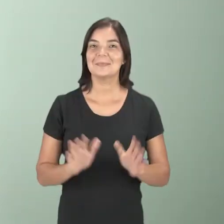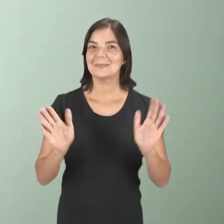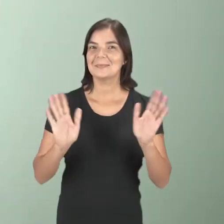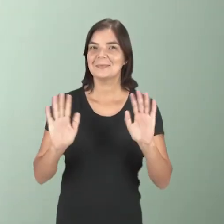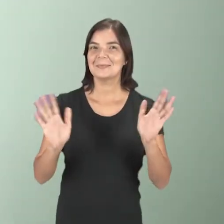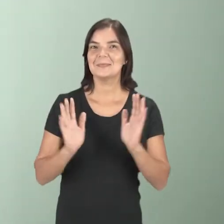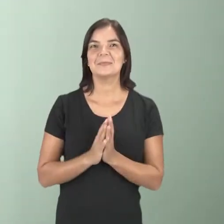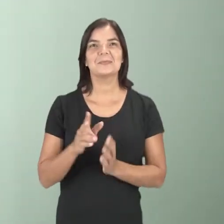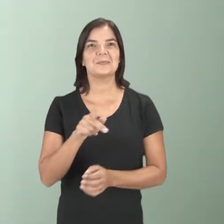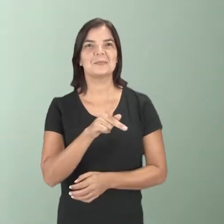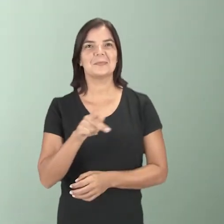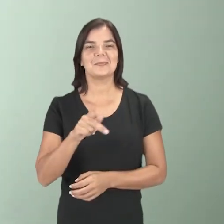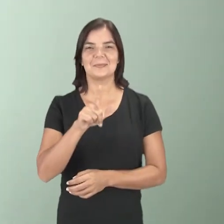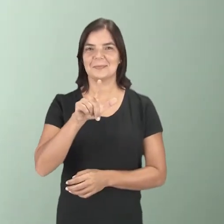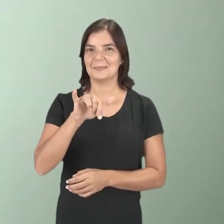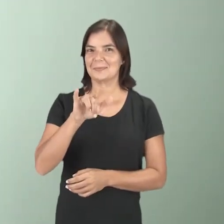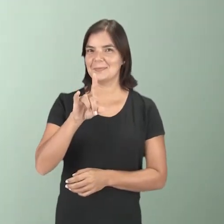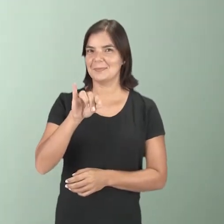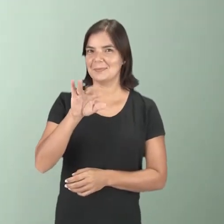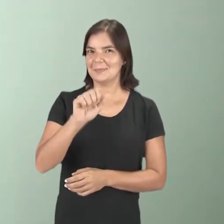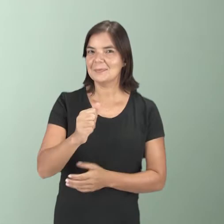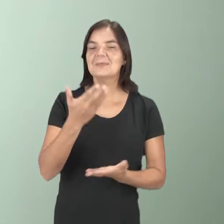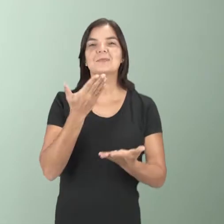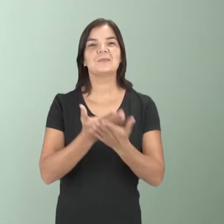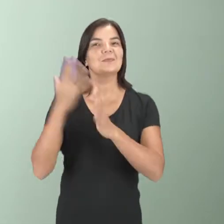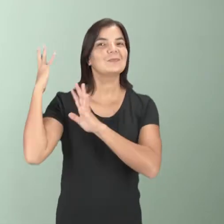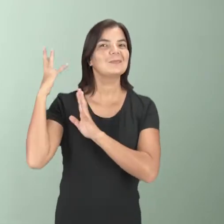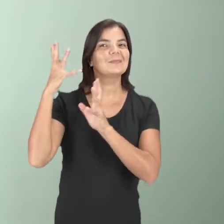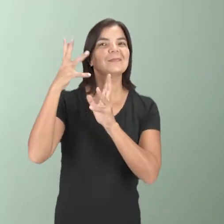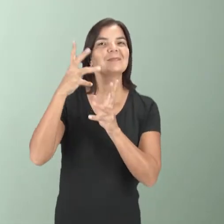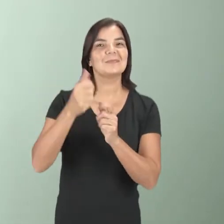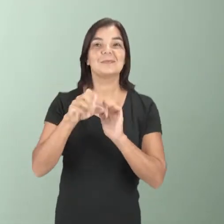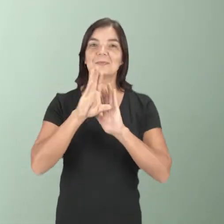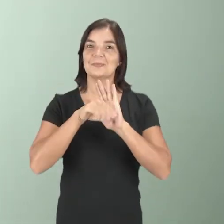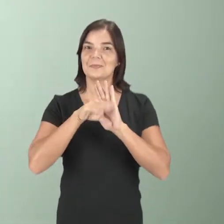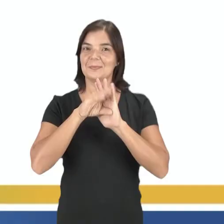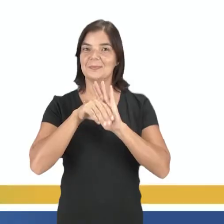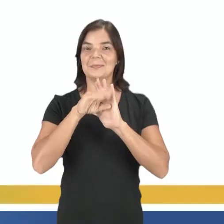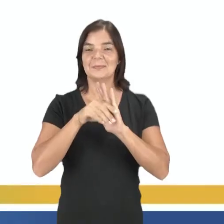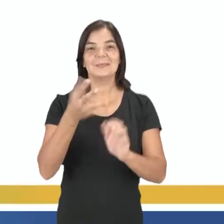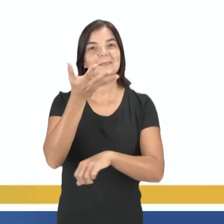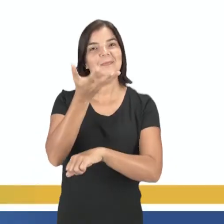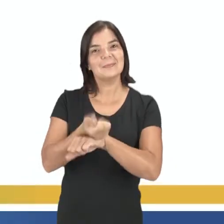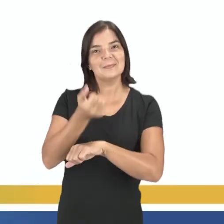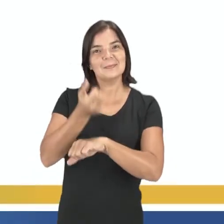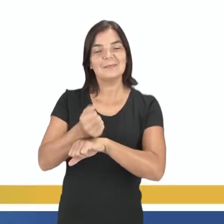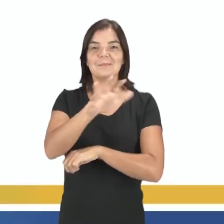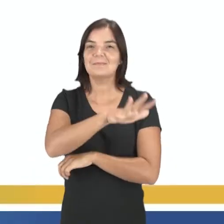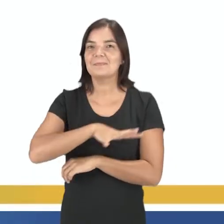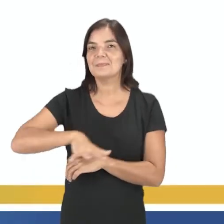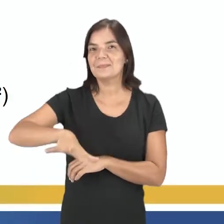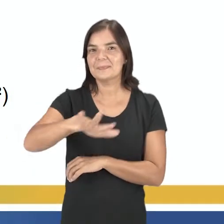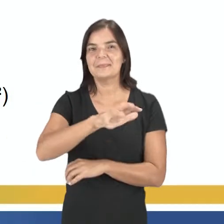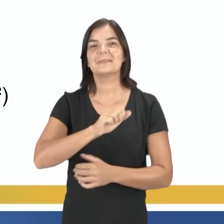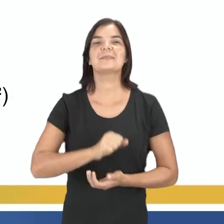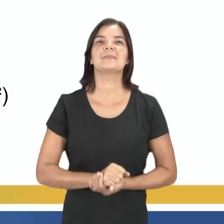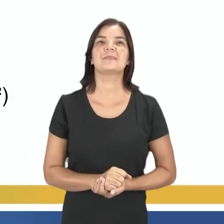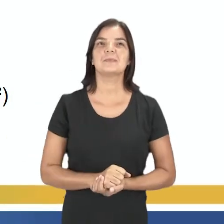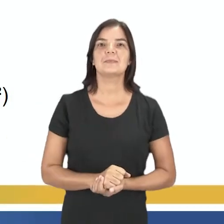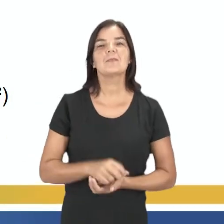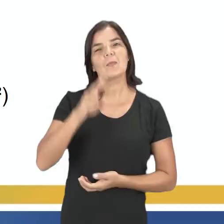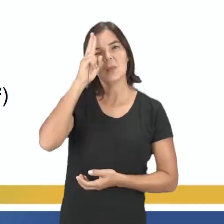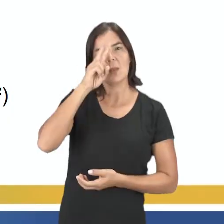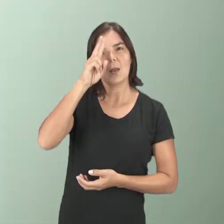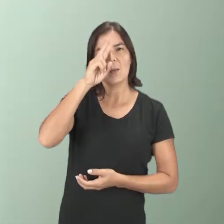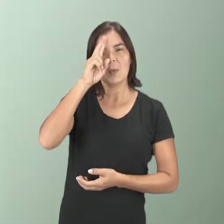Olá, eu sou a professora Lídia e hoje nós estaremos revisando conteúdo de gravitação universal.